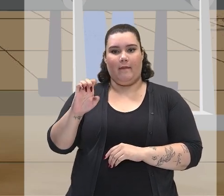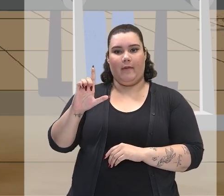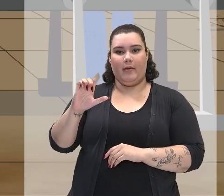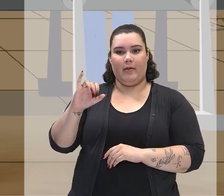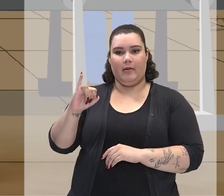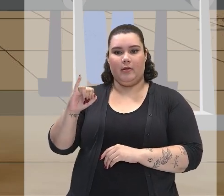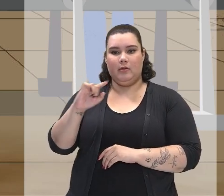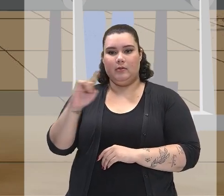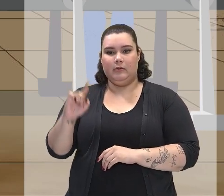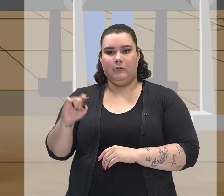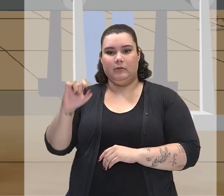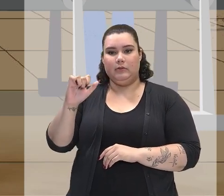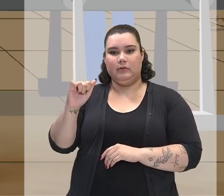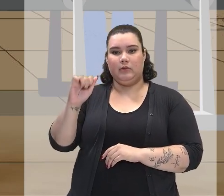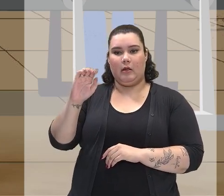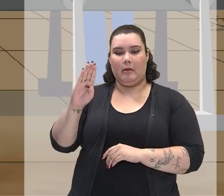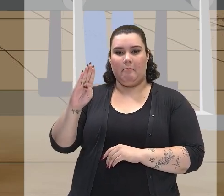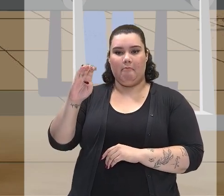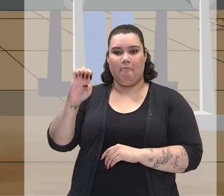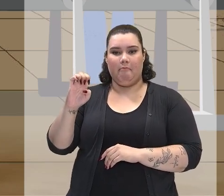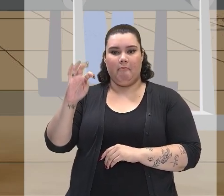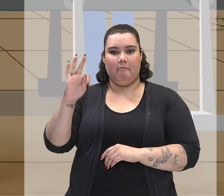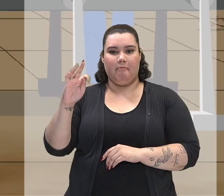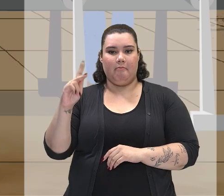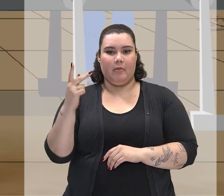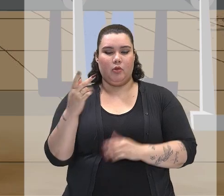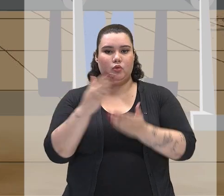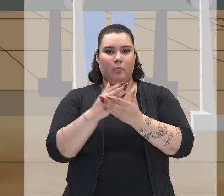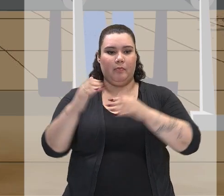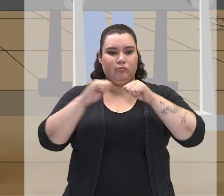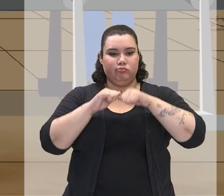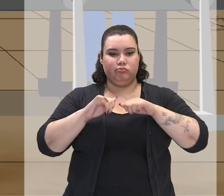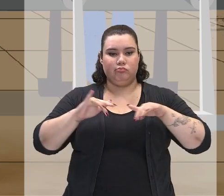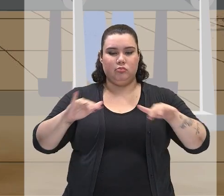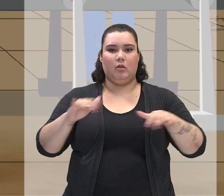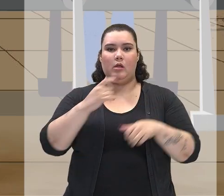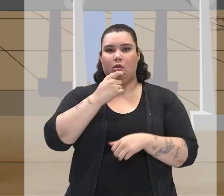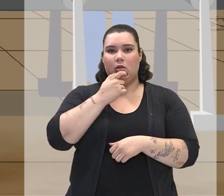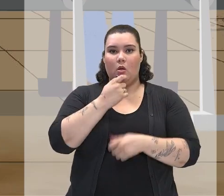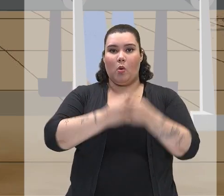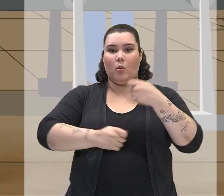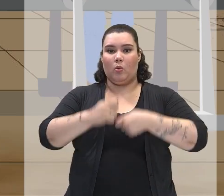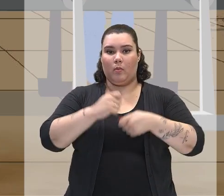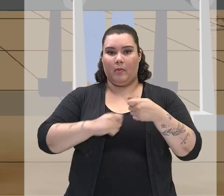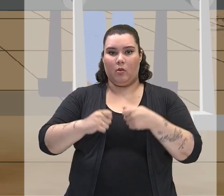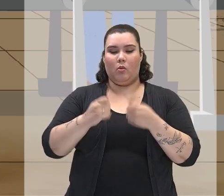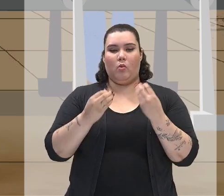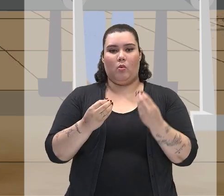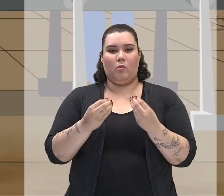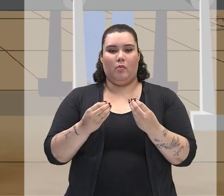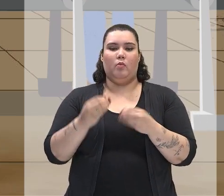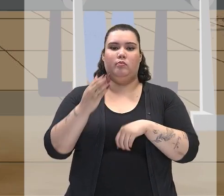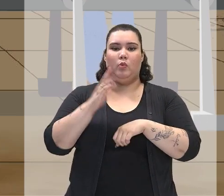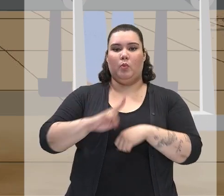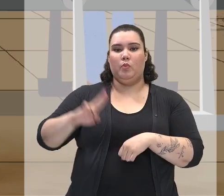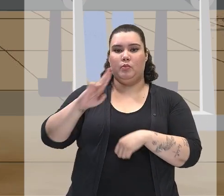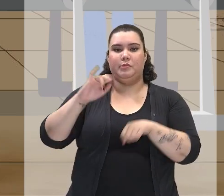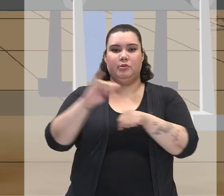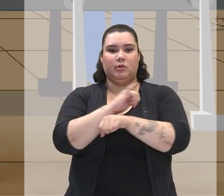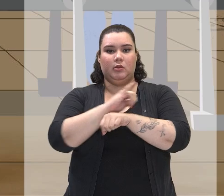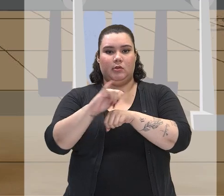iniciou o processo de expansão ultramarina e fortalecimento da economia da Inglaterra através de colocar em prática os